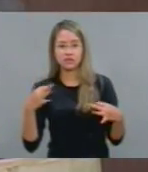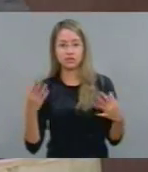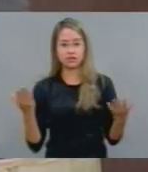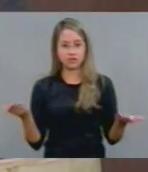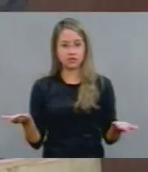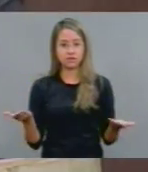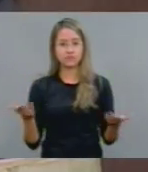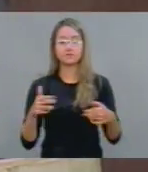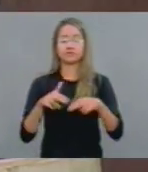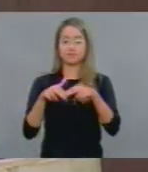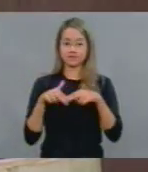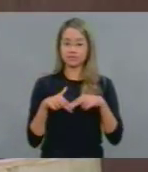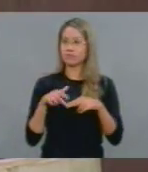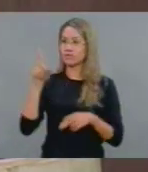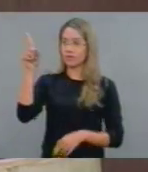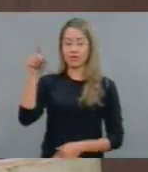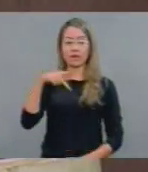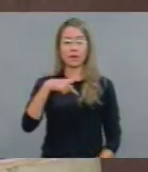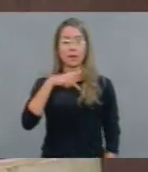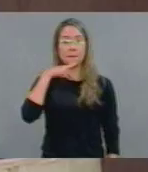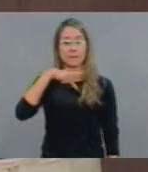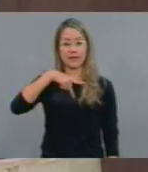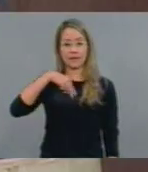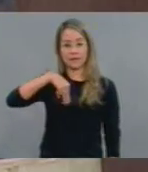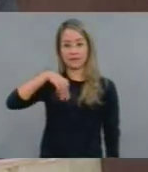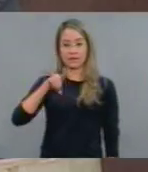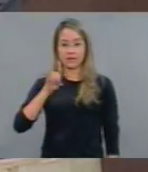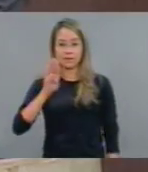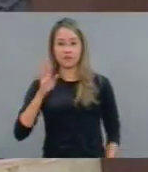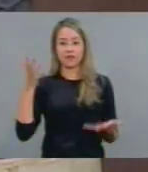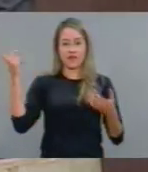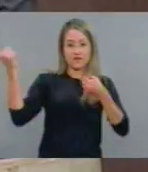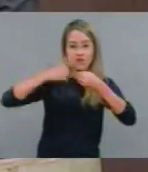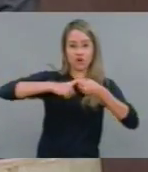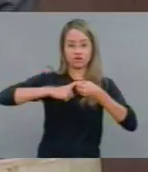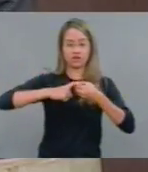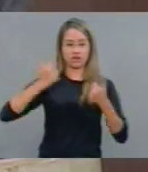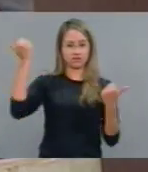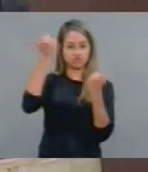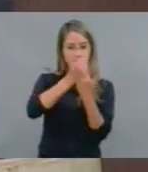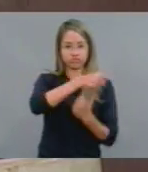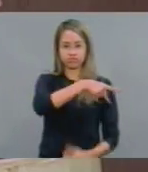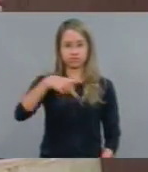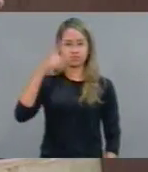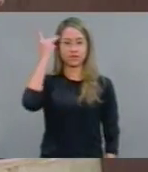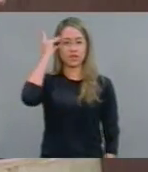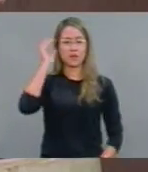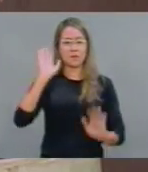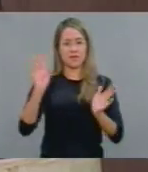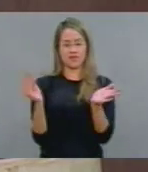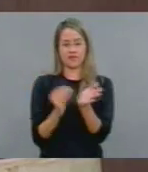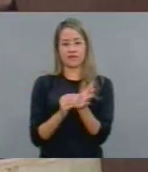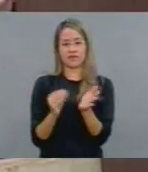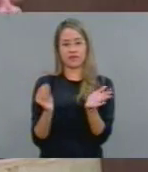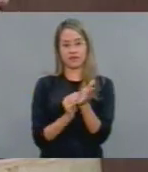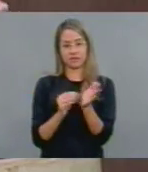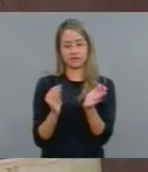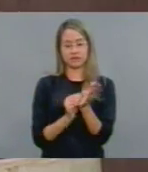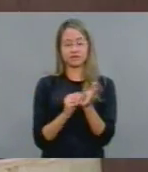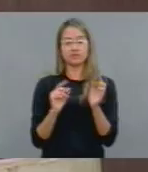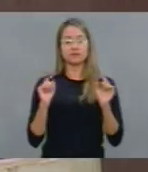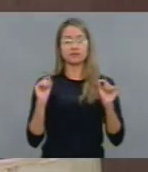É isso que está em jogo. É isso que está em jogo. Mas falta,